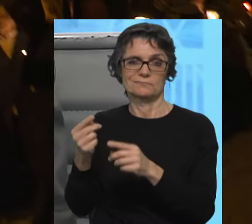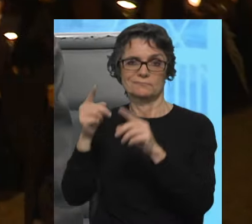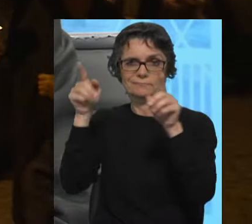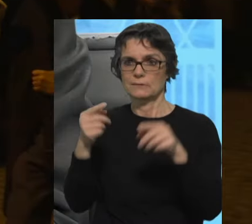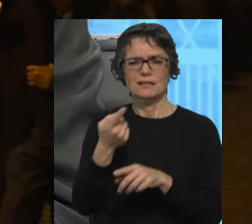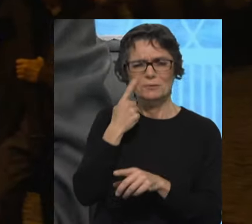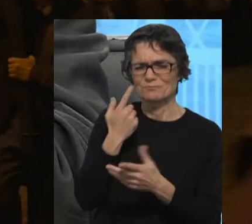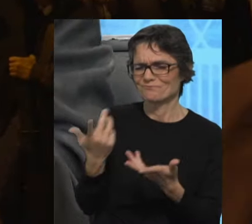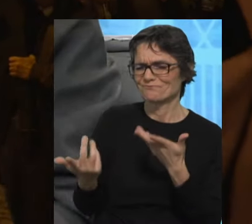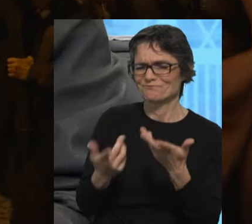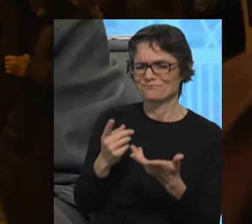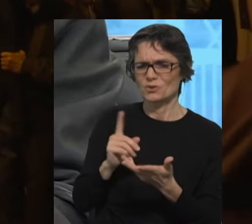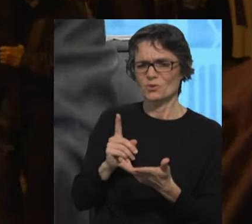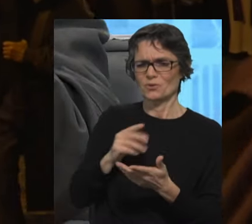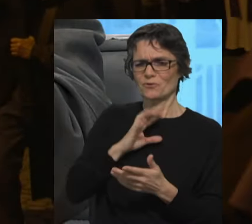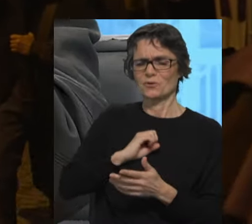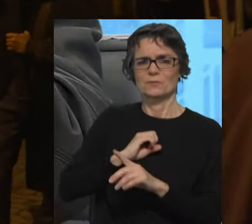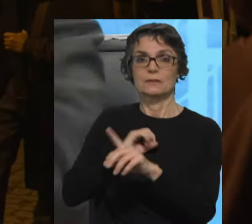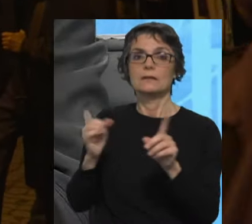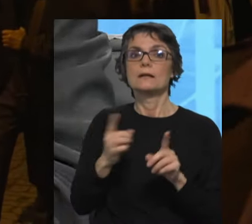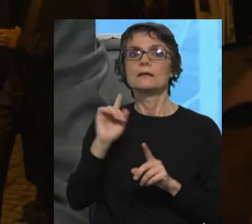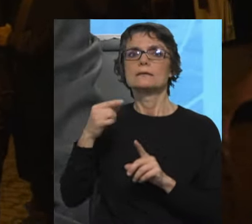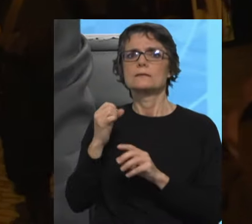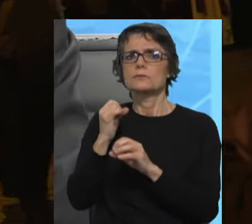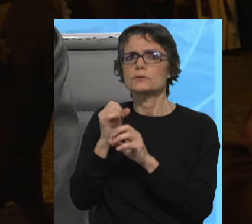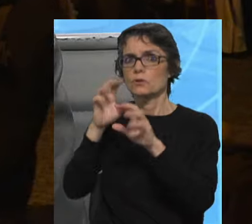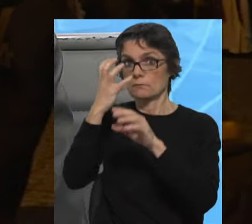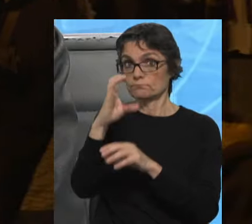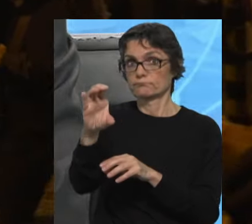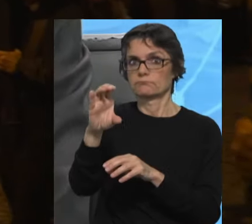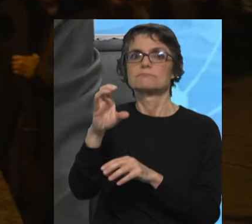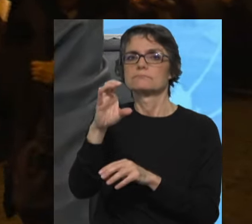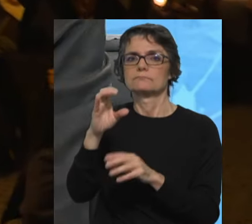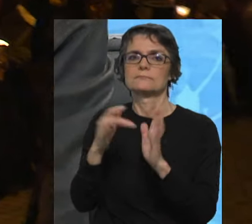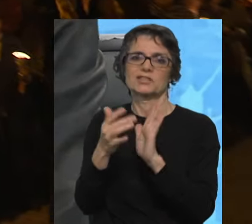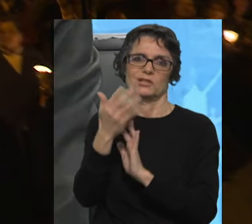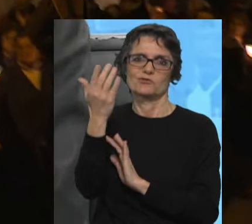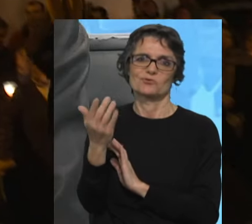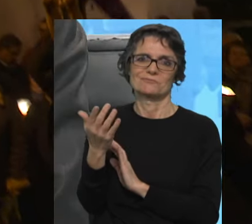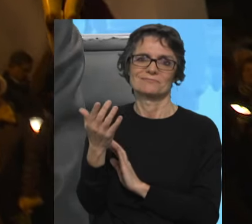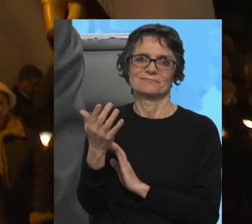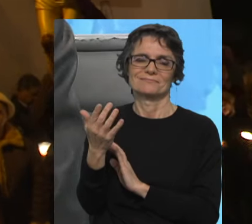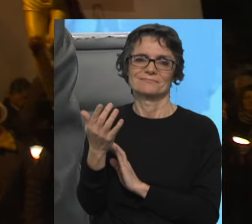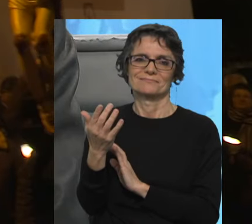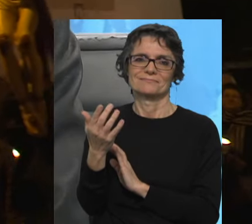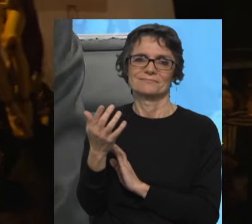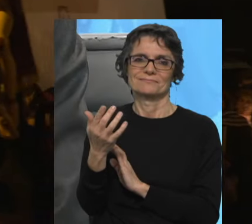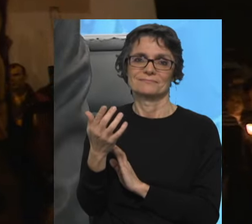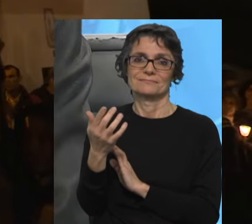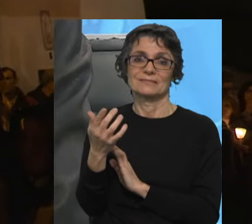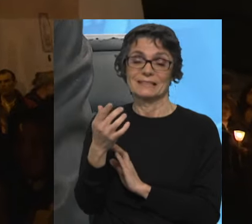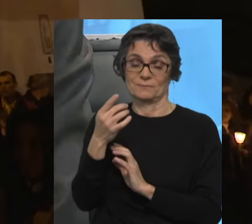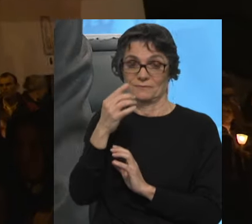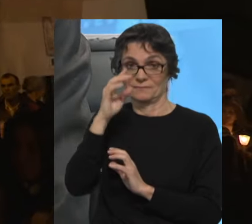reconhece ao terceiro ladrão O que é que ao terceiro que é Cristo não é eh já eh portanto Eles sabem que que é aquela